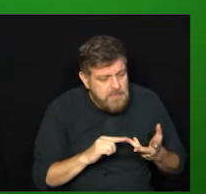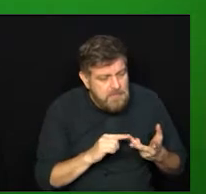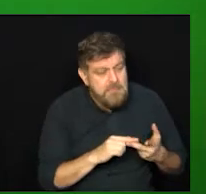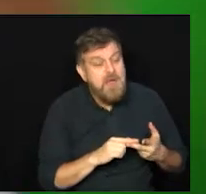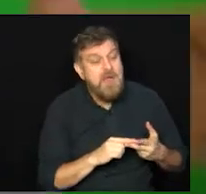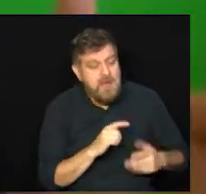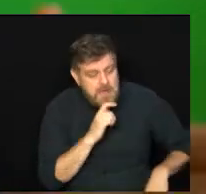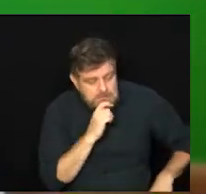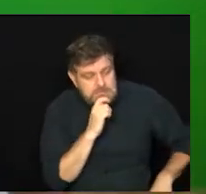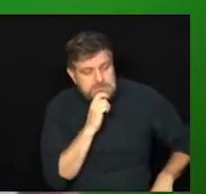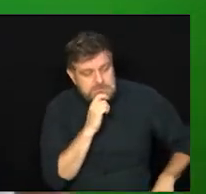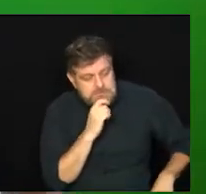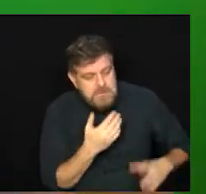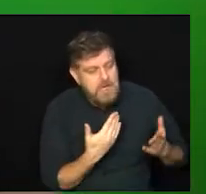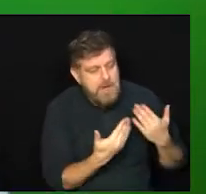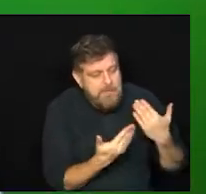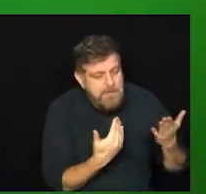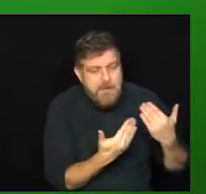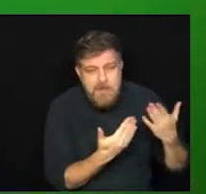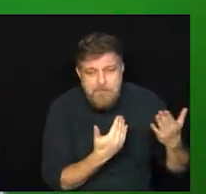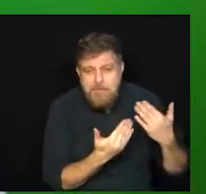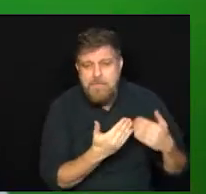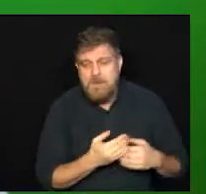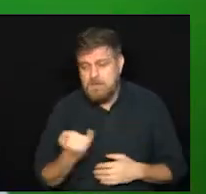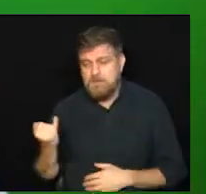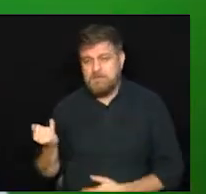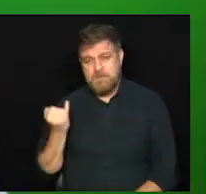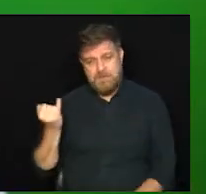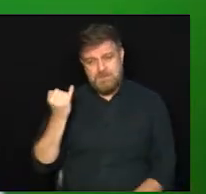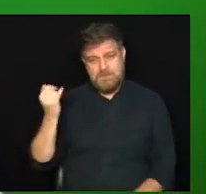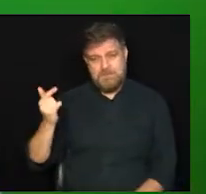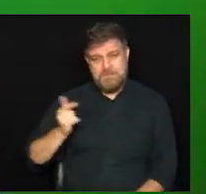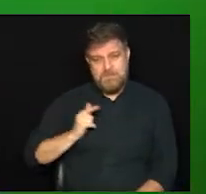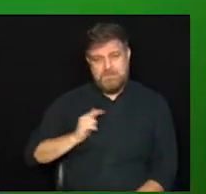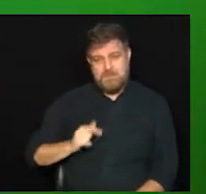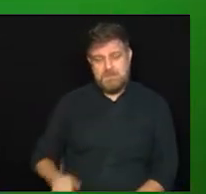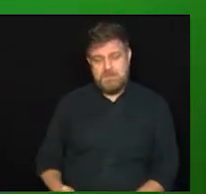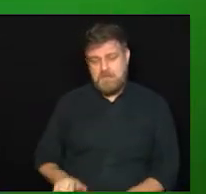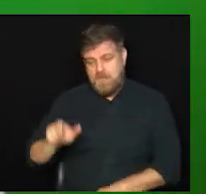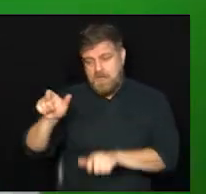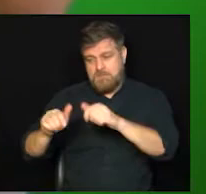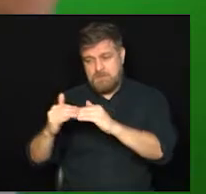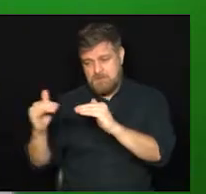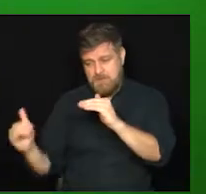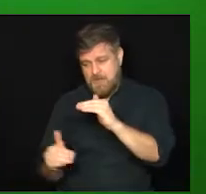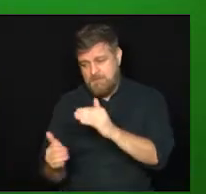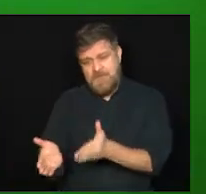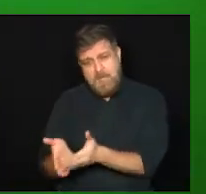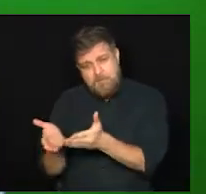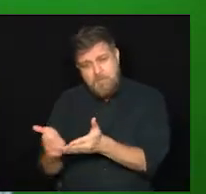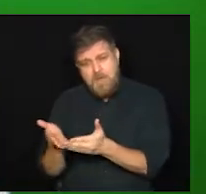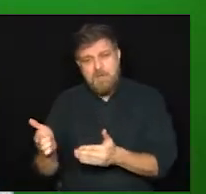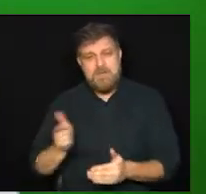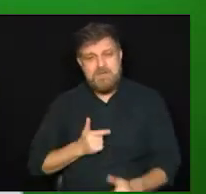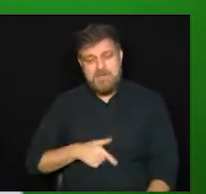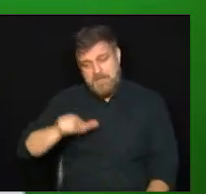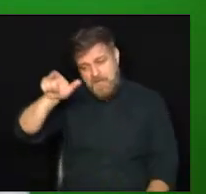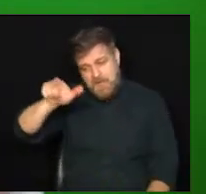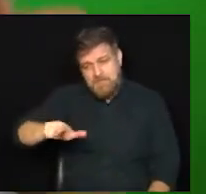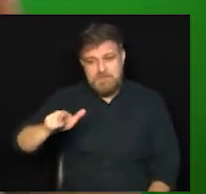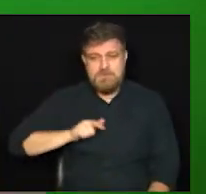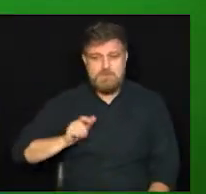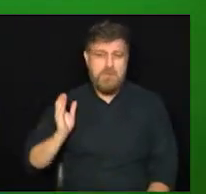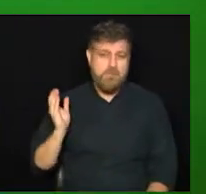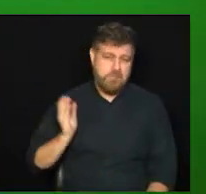né? Assim como a população, né? Você tem a população de baixa renda, e você tem a população que está numa condição até